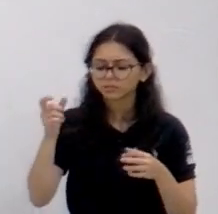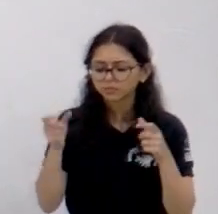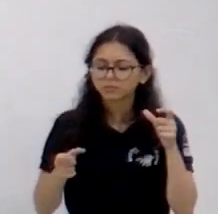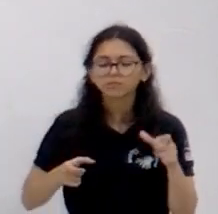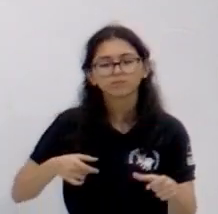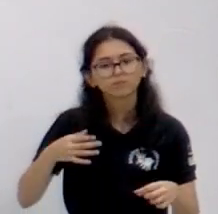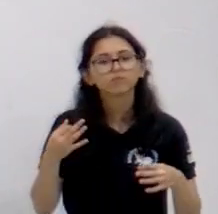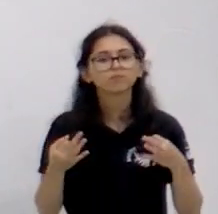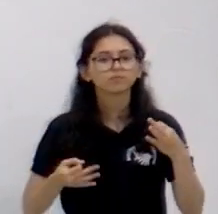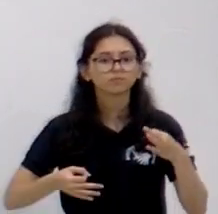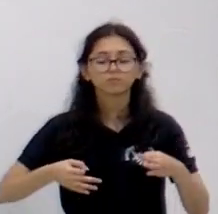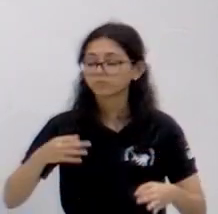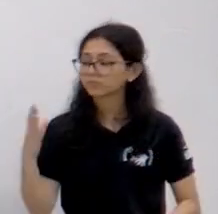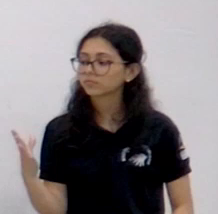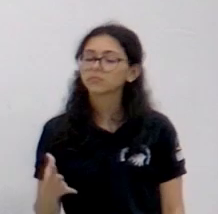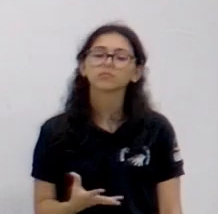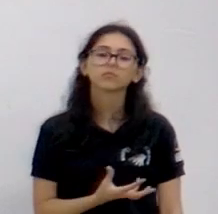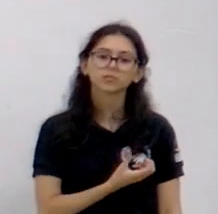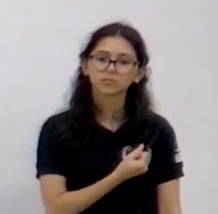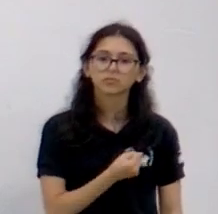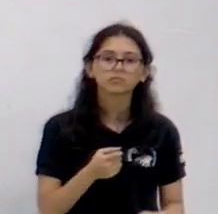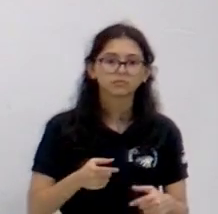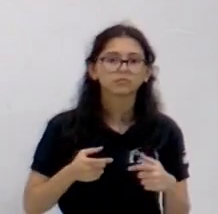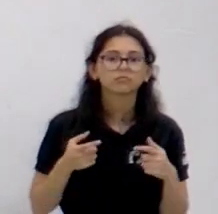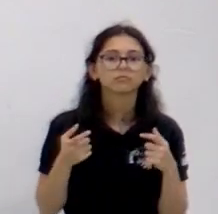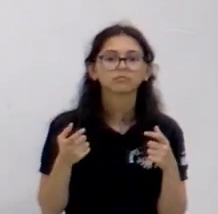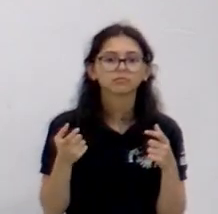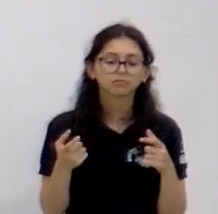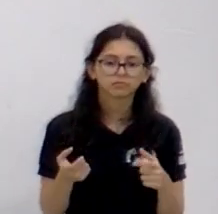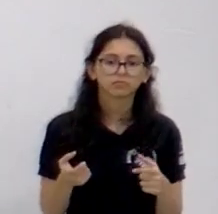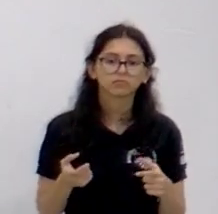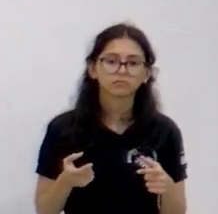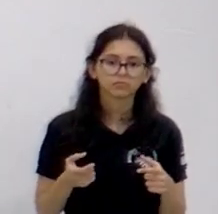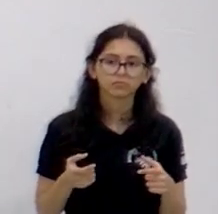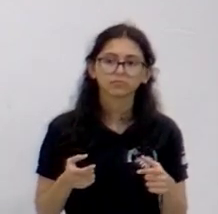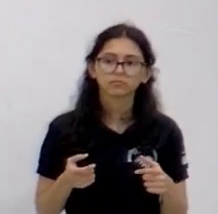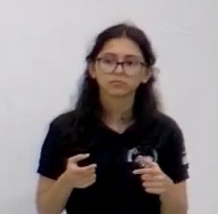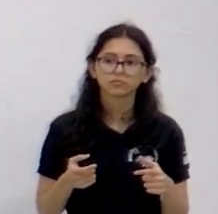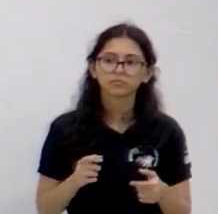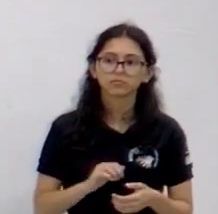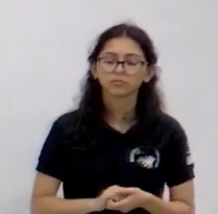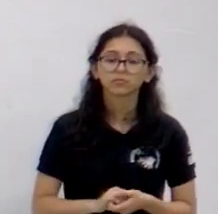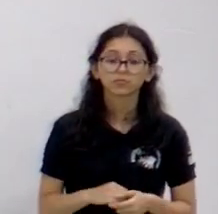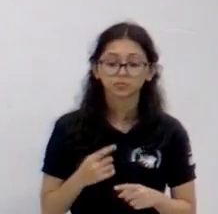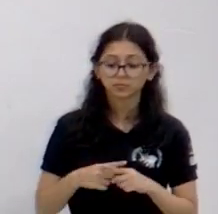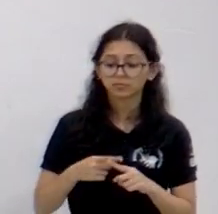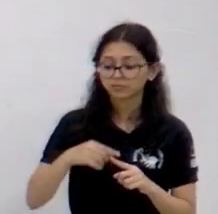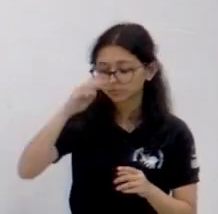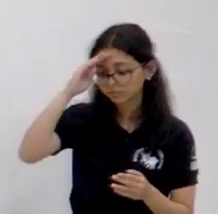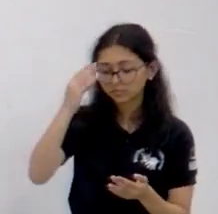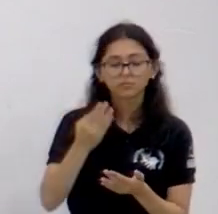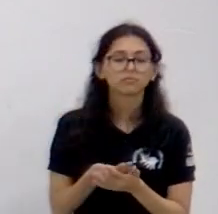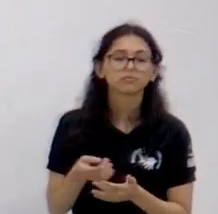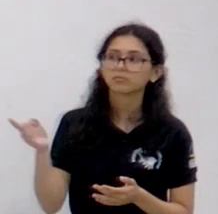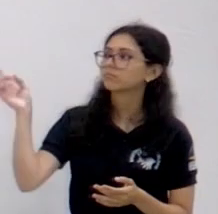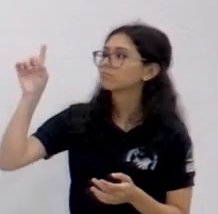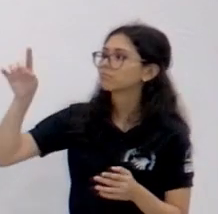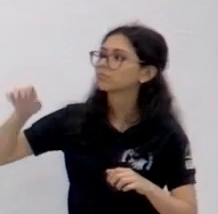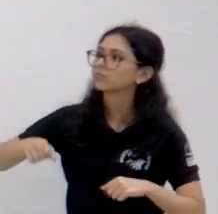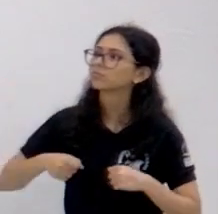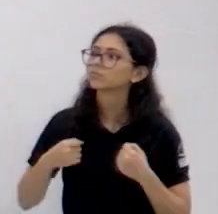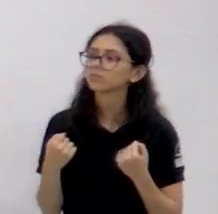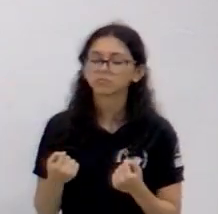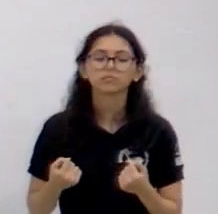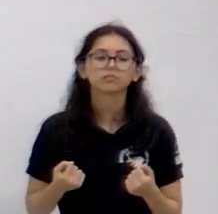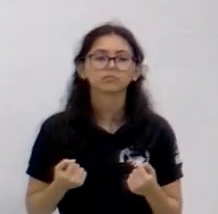fosse igual ao ímpio. Longe de ti, não farás justiça o juiz de toda a terra? Então disse o Senhor: se eu achar em Sodoma